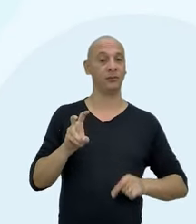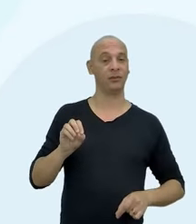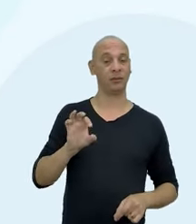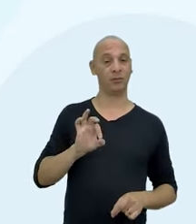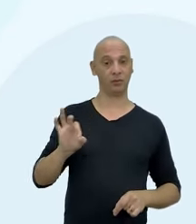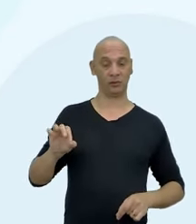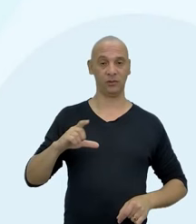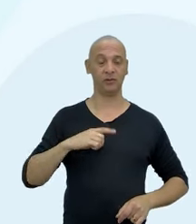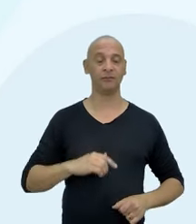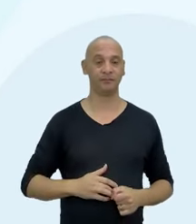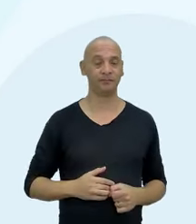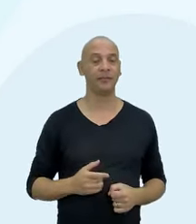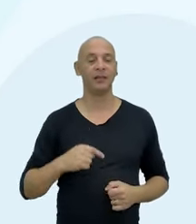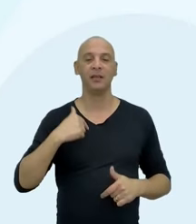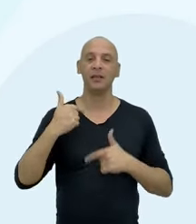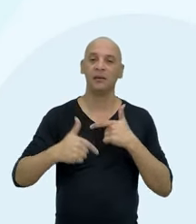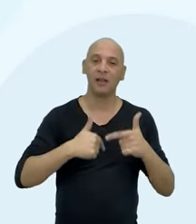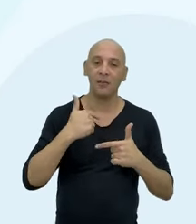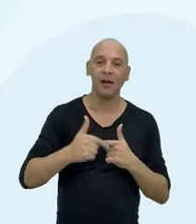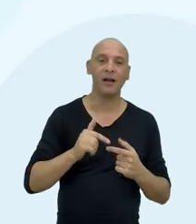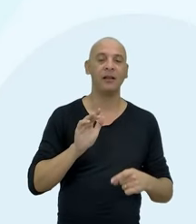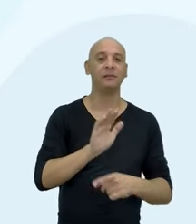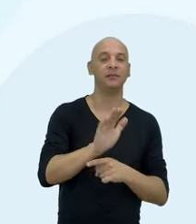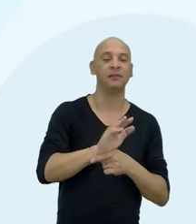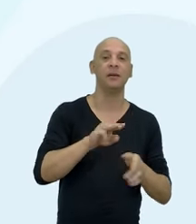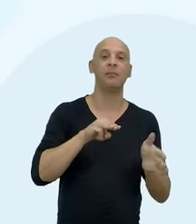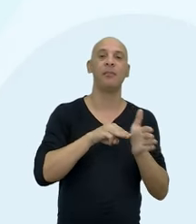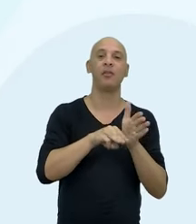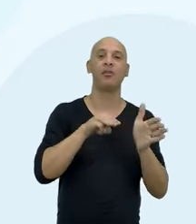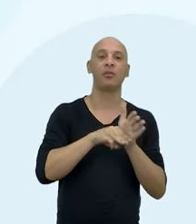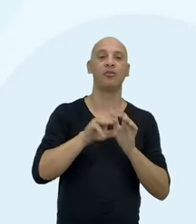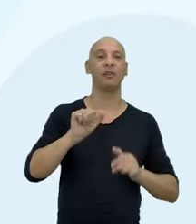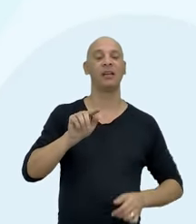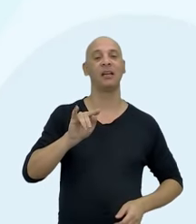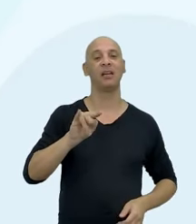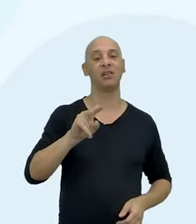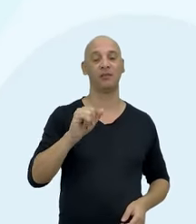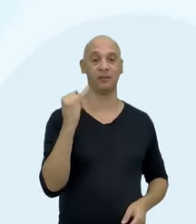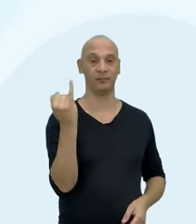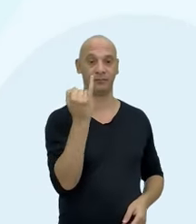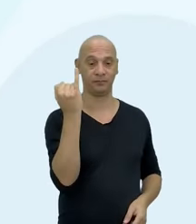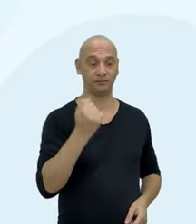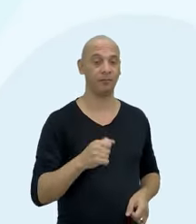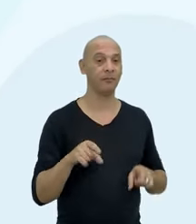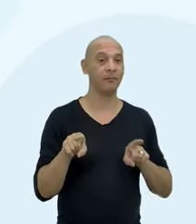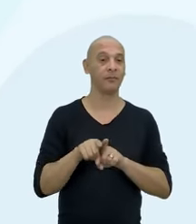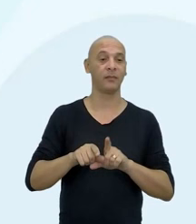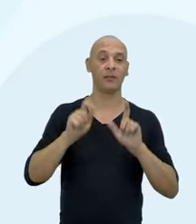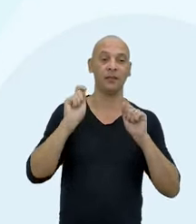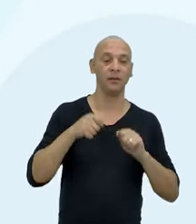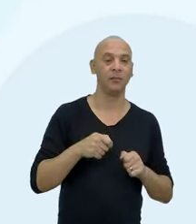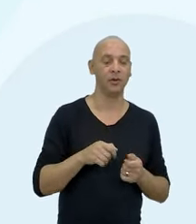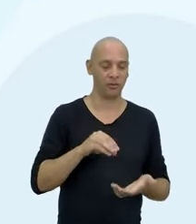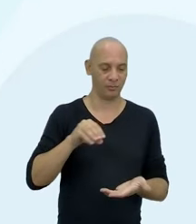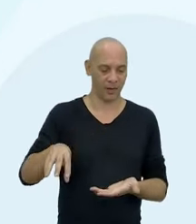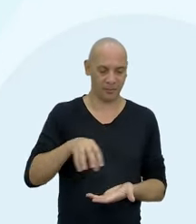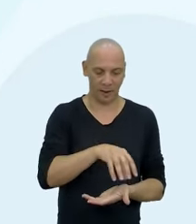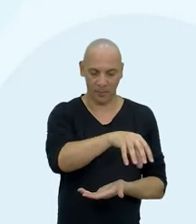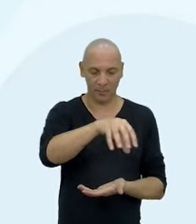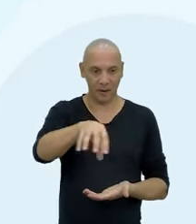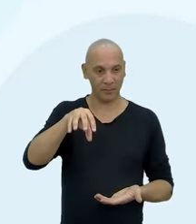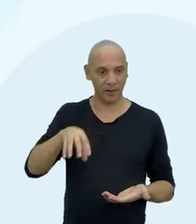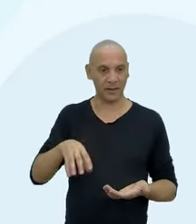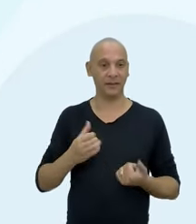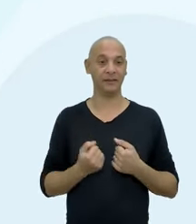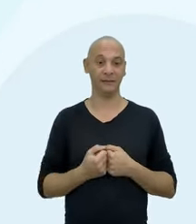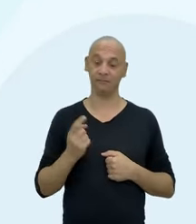por cento né Então temos que trabalhar sim a metodologia ativa né você pode trabalhar também jogos de tabuleiro né o